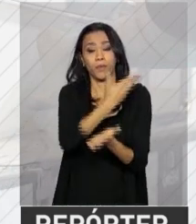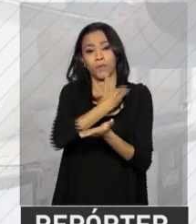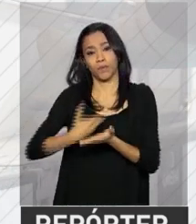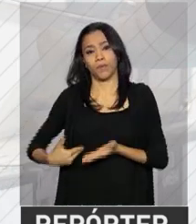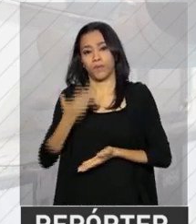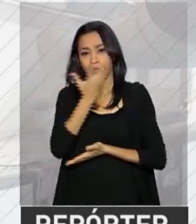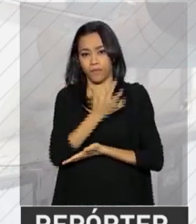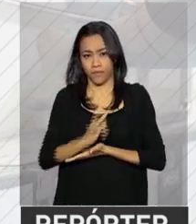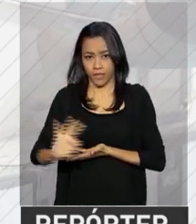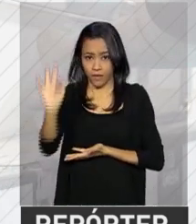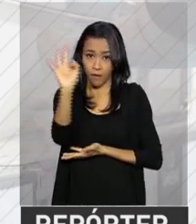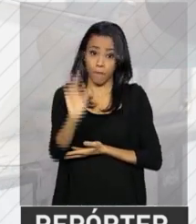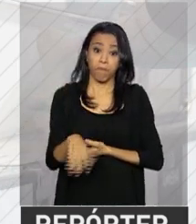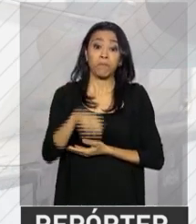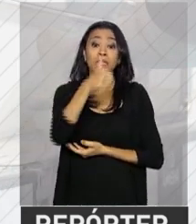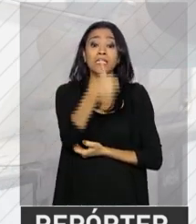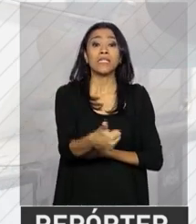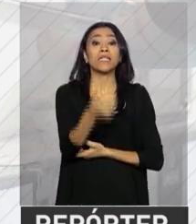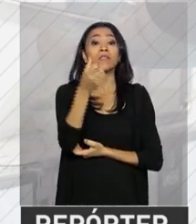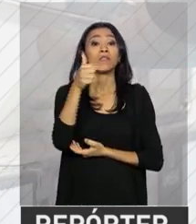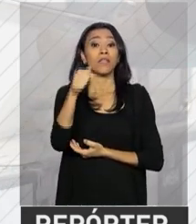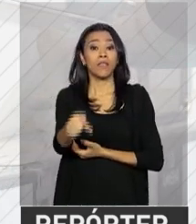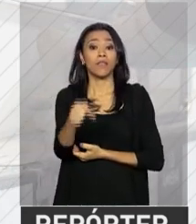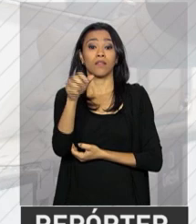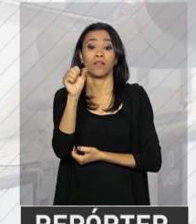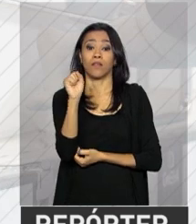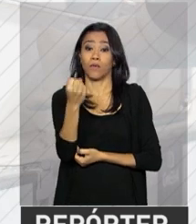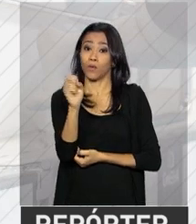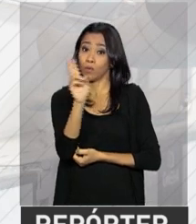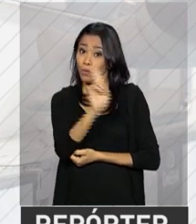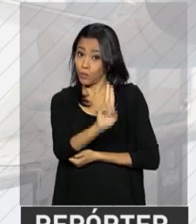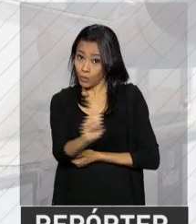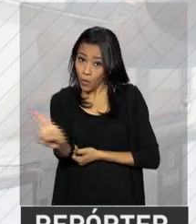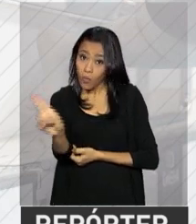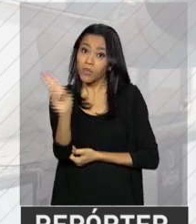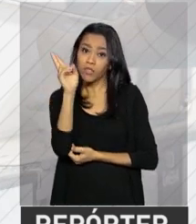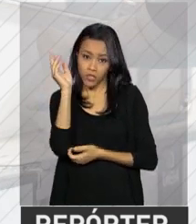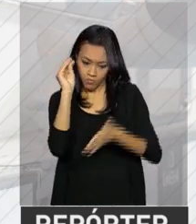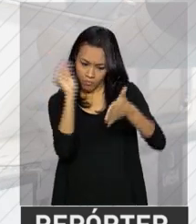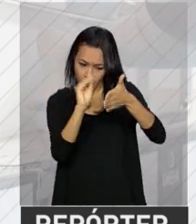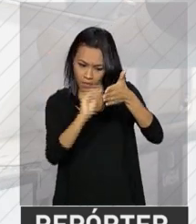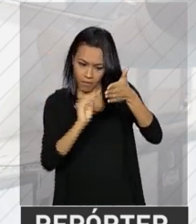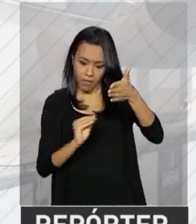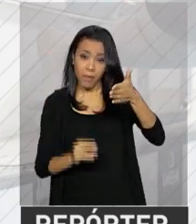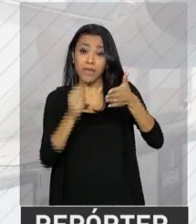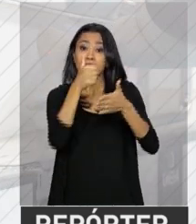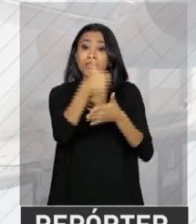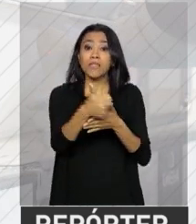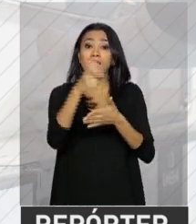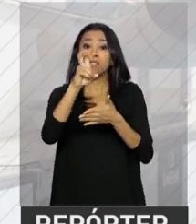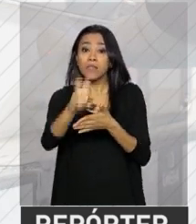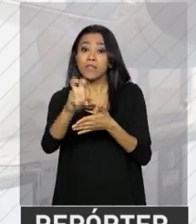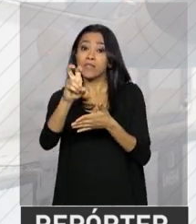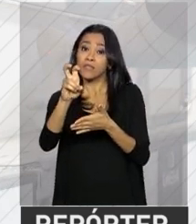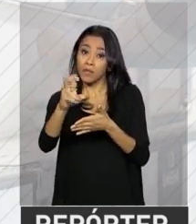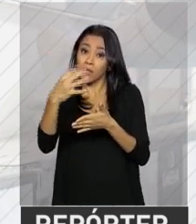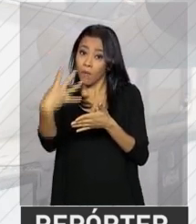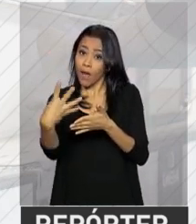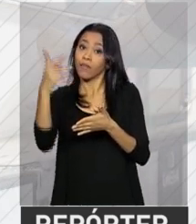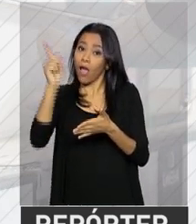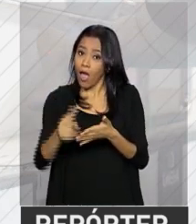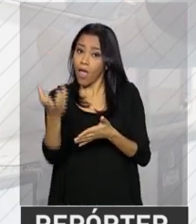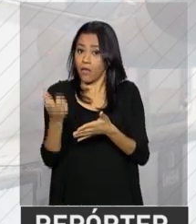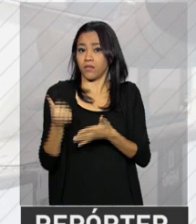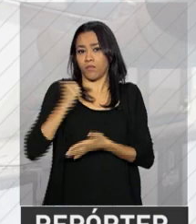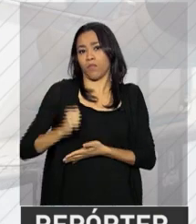governo federal. Dos 178 nomes confirmados até agora, 154 são bolsistas.